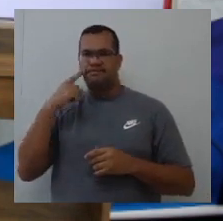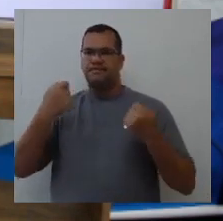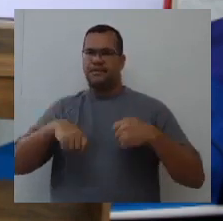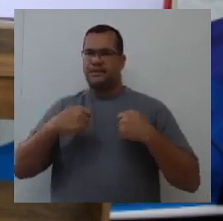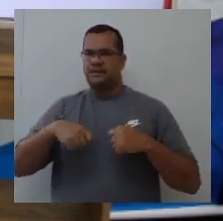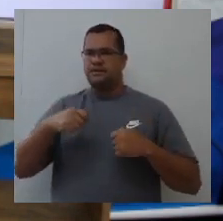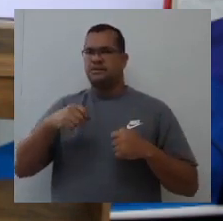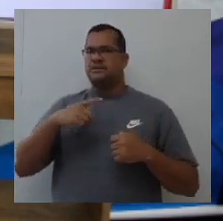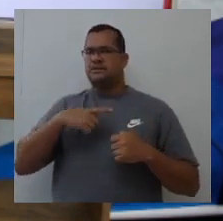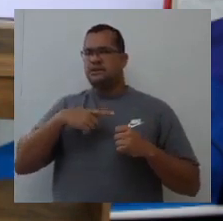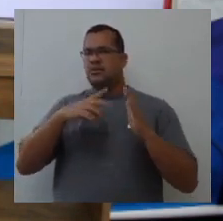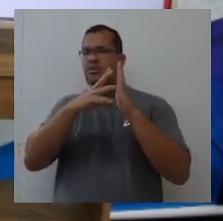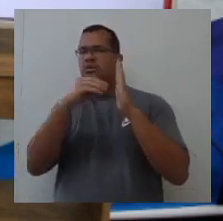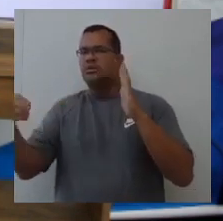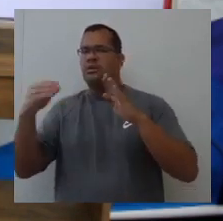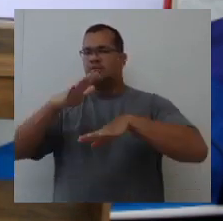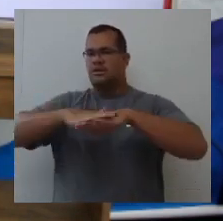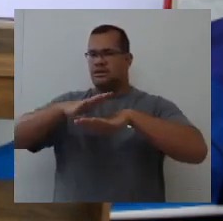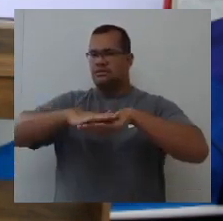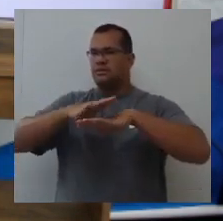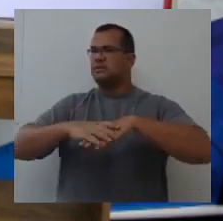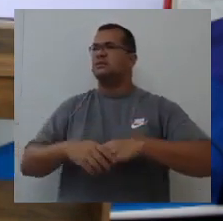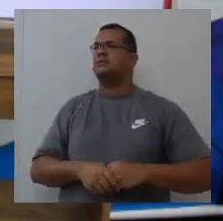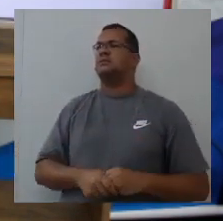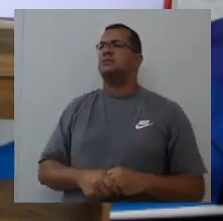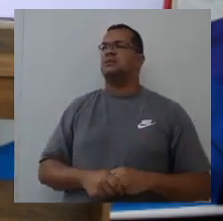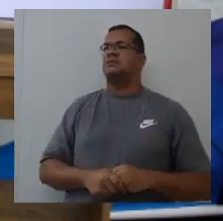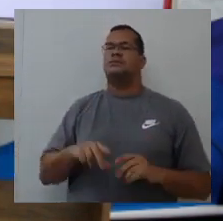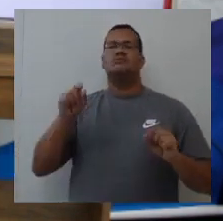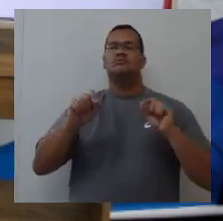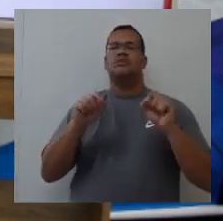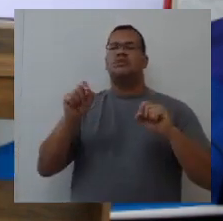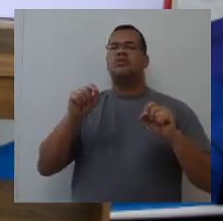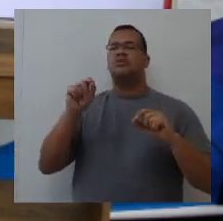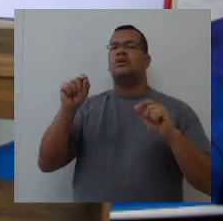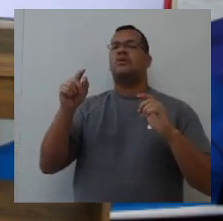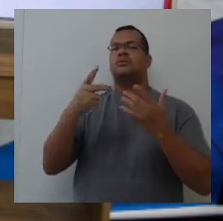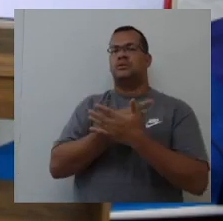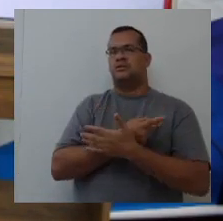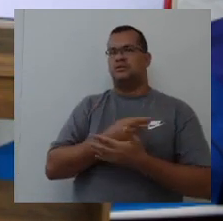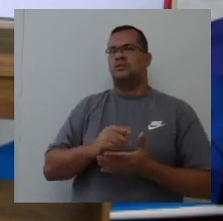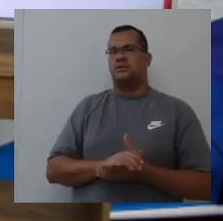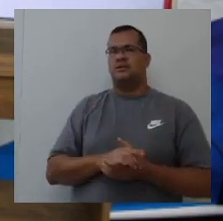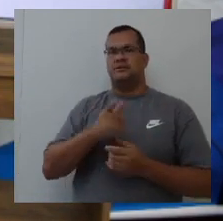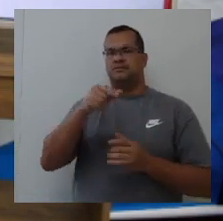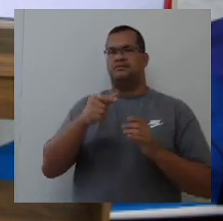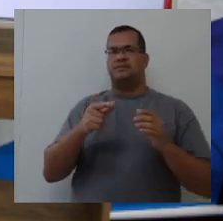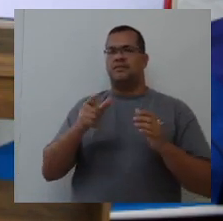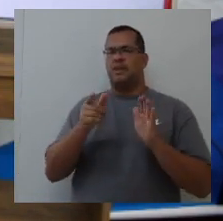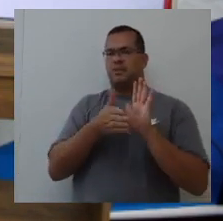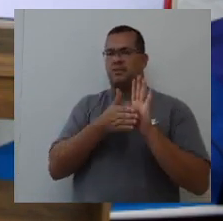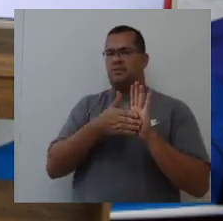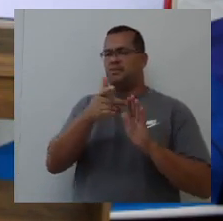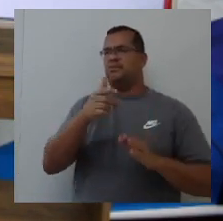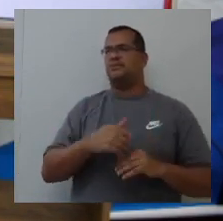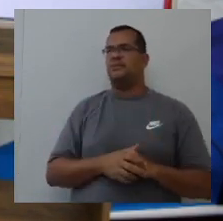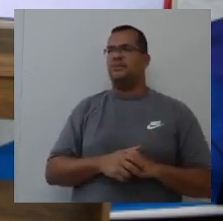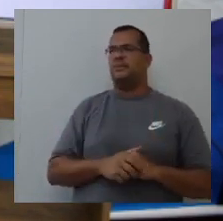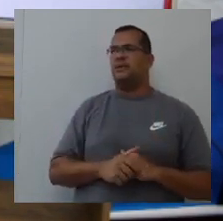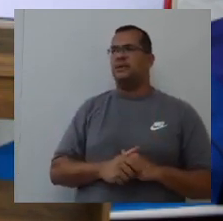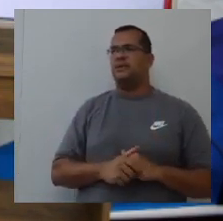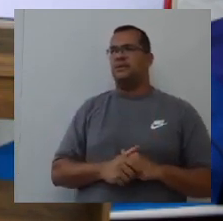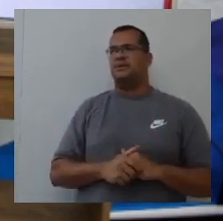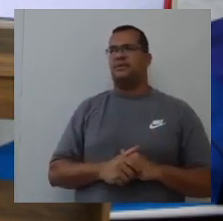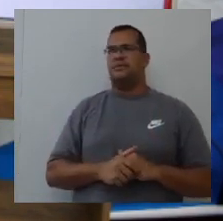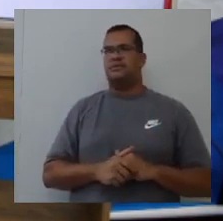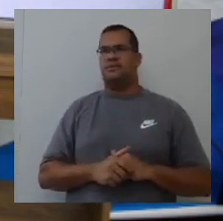padrão matemático. Eu queria que você visse bem aqui na televisão o que vai acontecer agora com a animação que a gente propõe para vocês. Olha só.